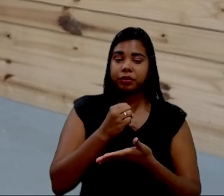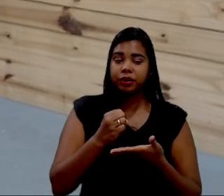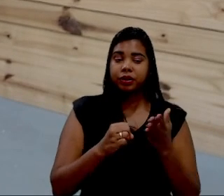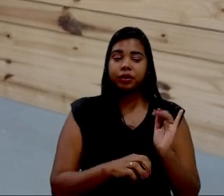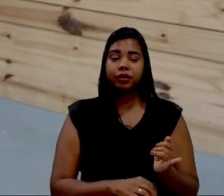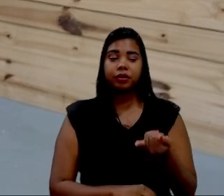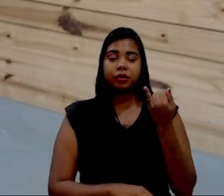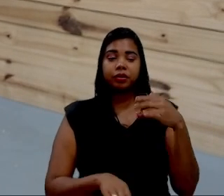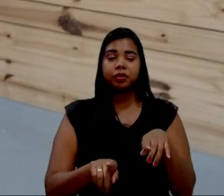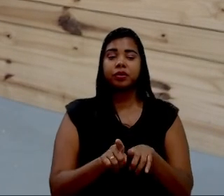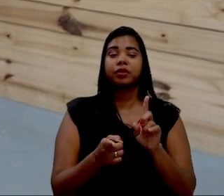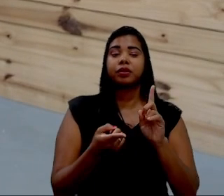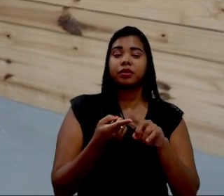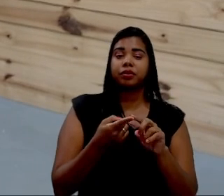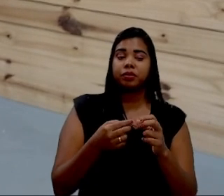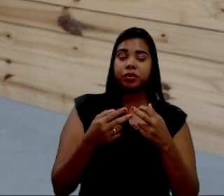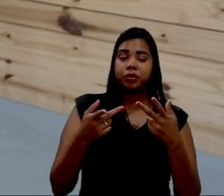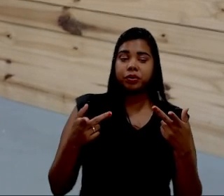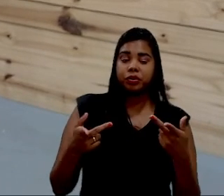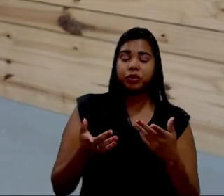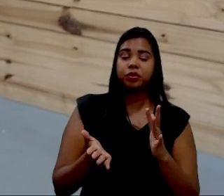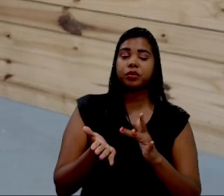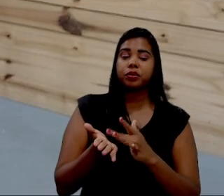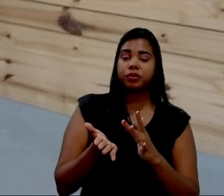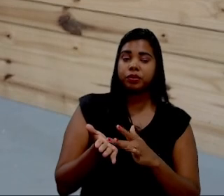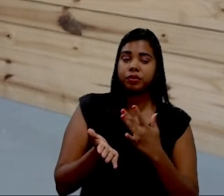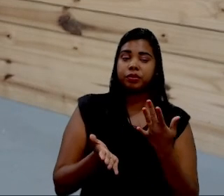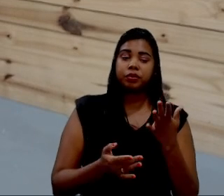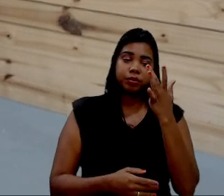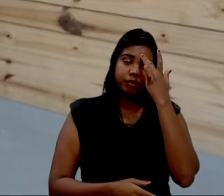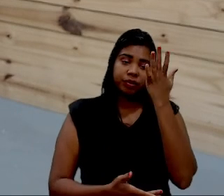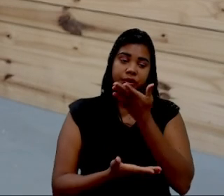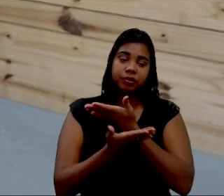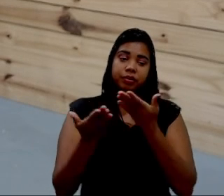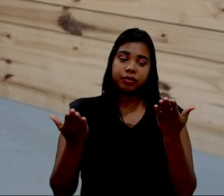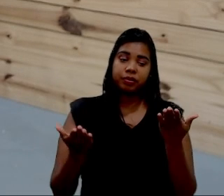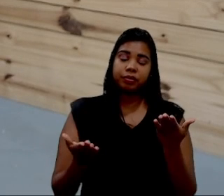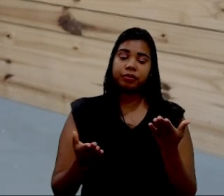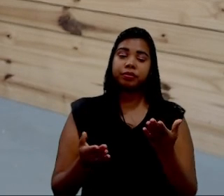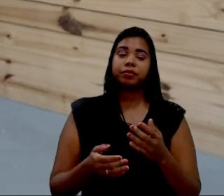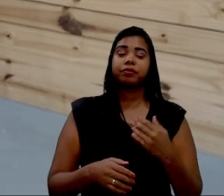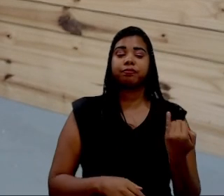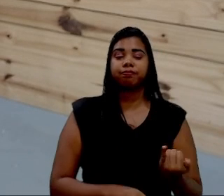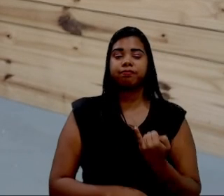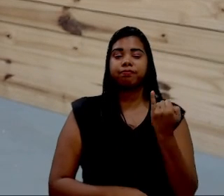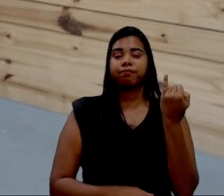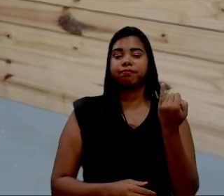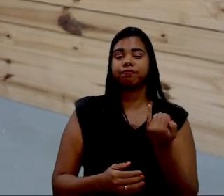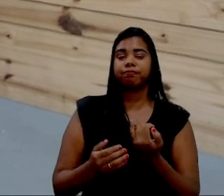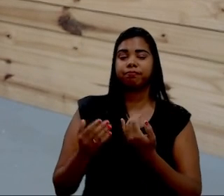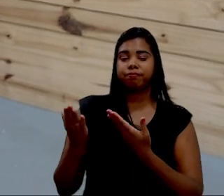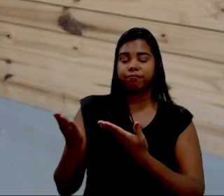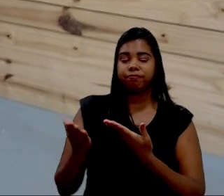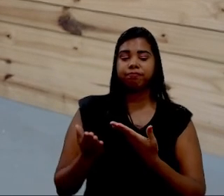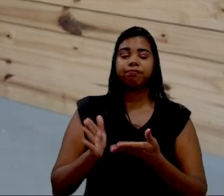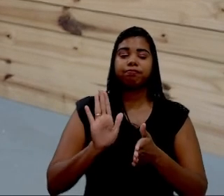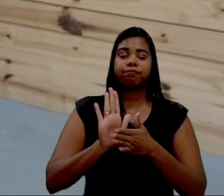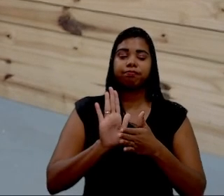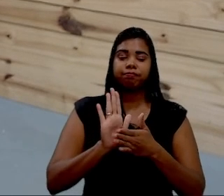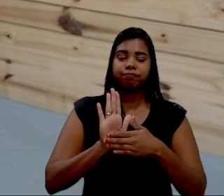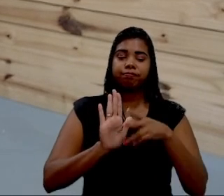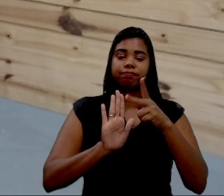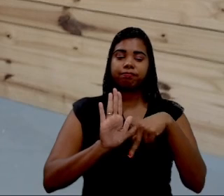aproveitando já os códigos, algumas coisas, né, para poder facilitar, tá? Mas é isso aí, tá, gente? Né? Procurem